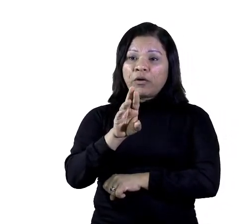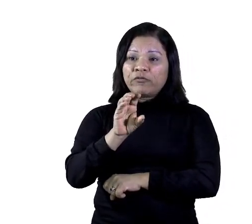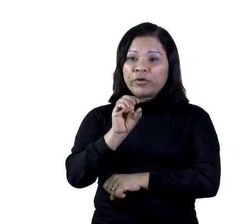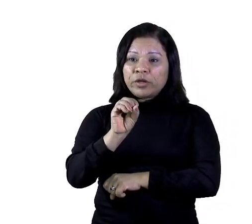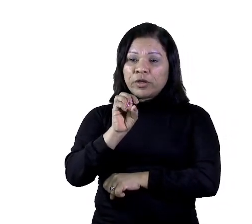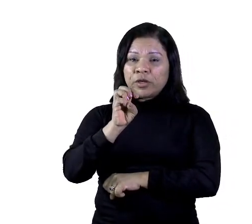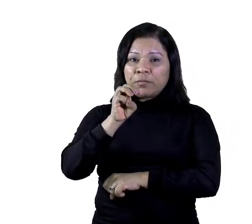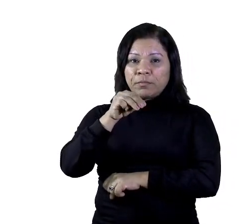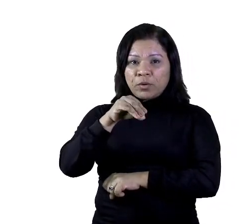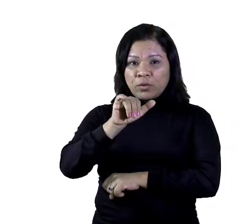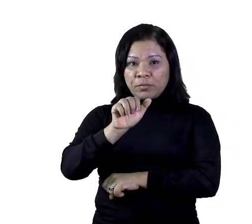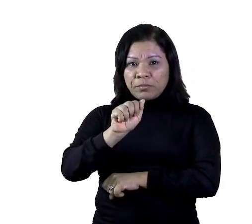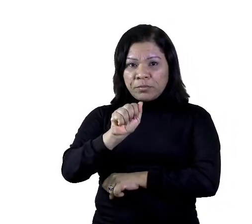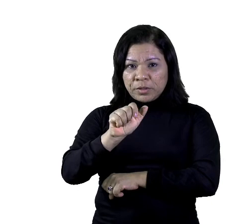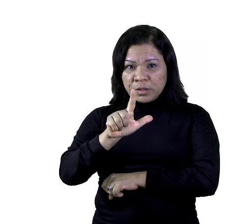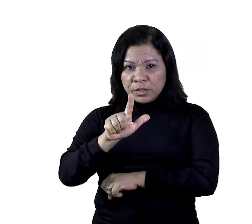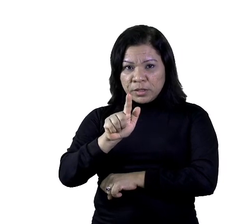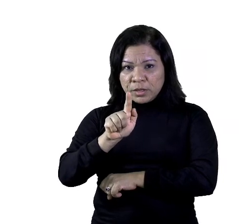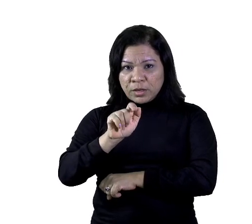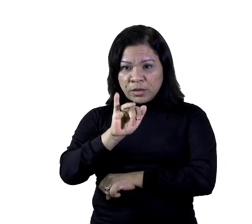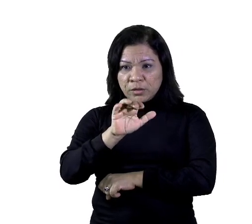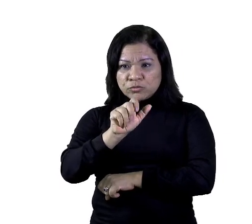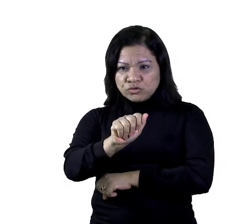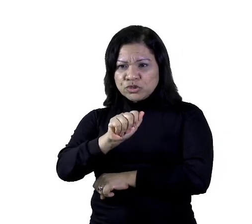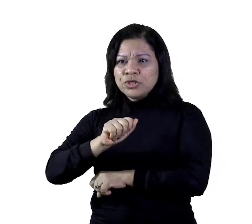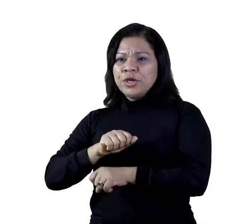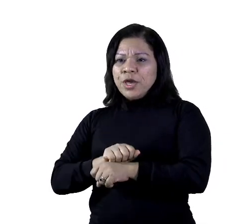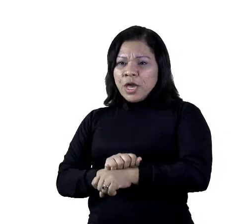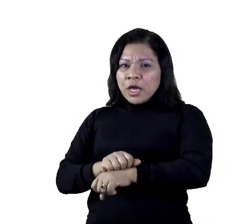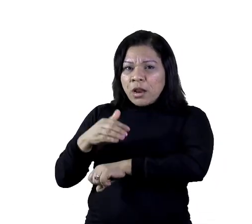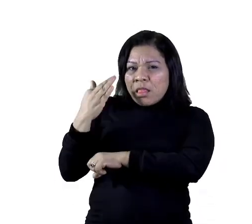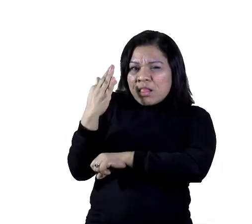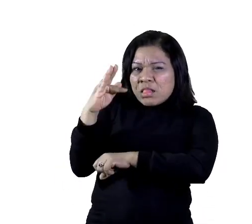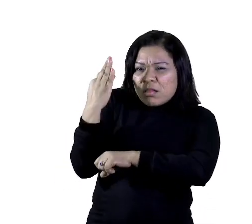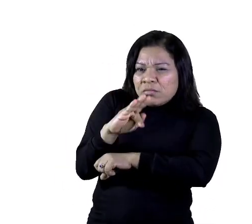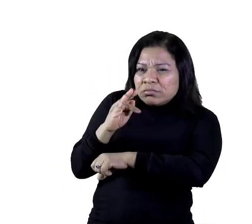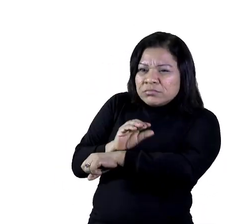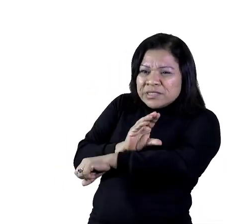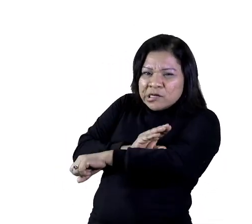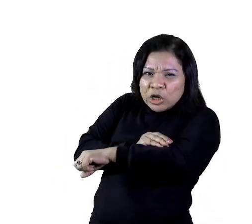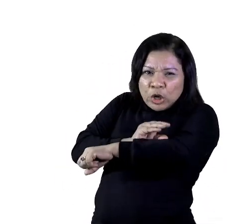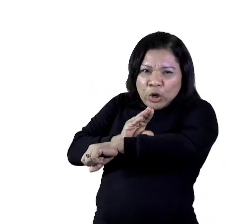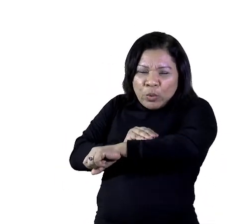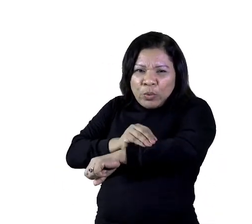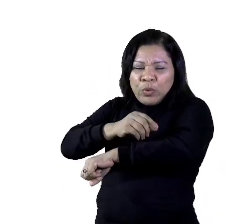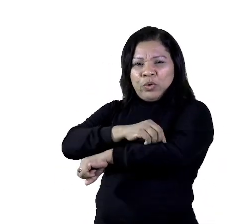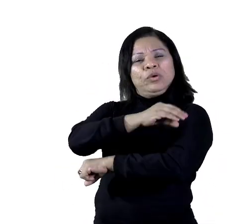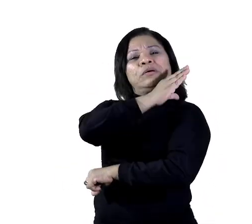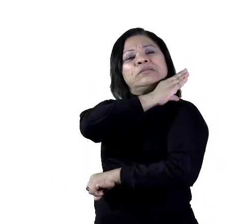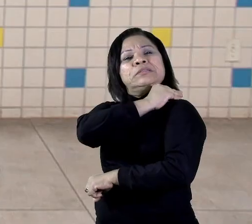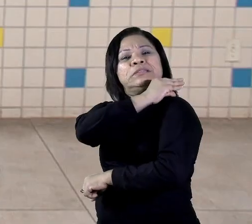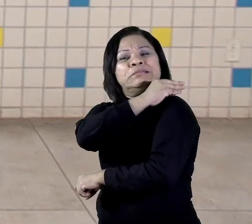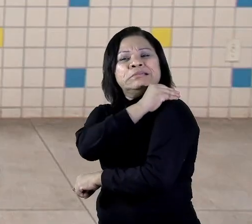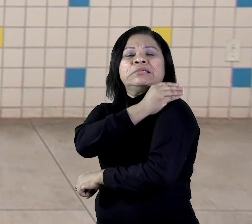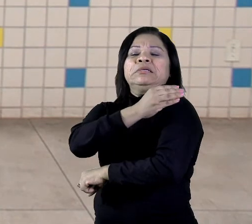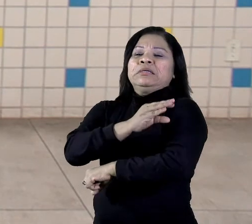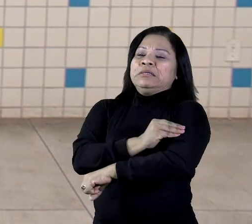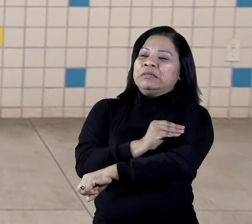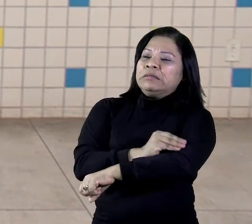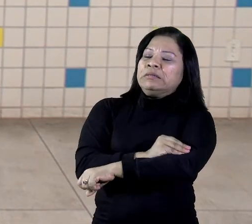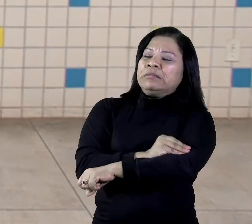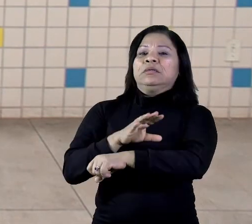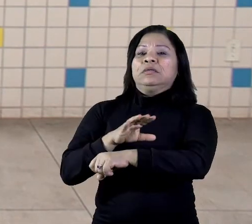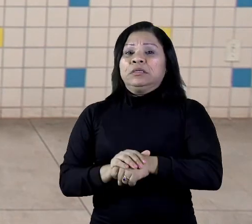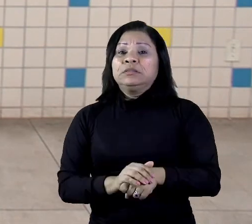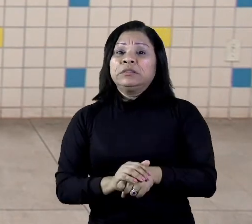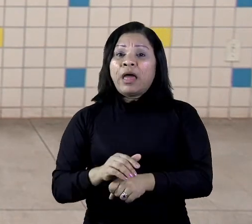certa região do organismo. Isso muitas vezes pode vir com LER, que é o movimento do esforço repetitivo,